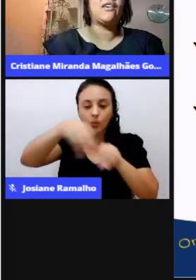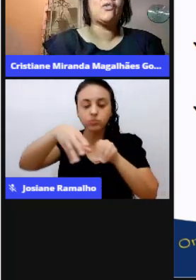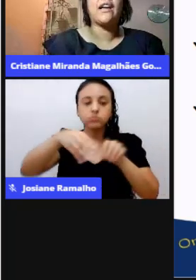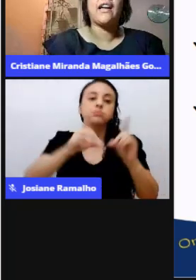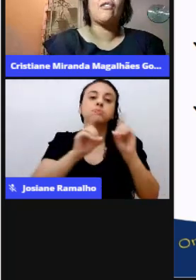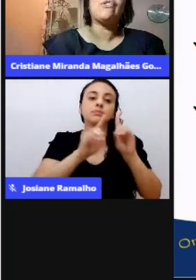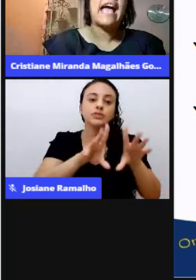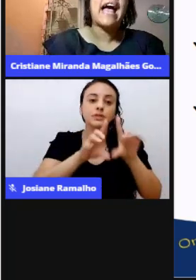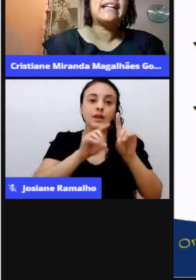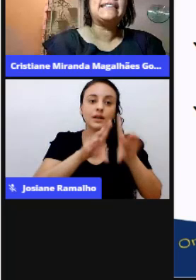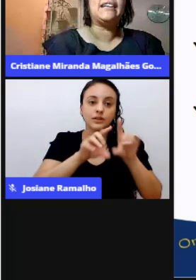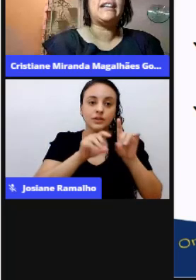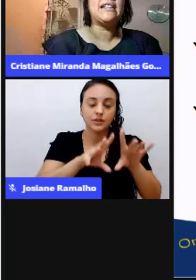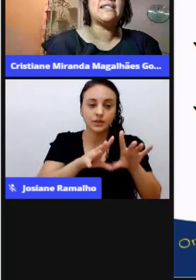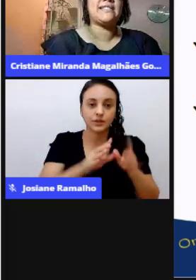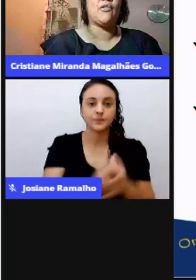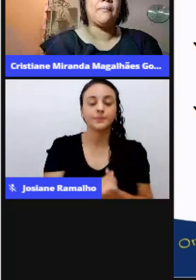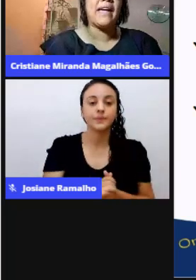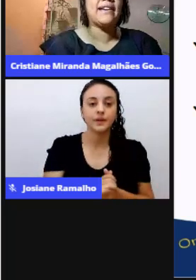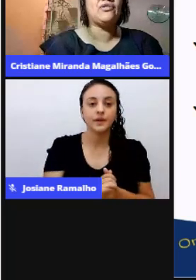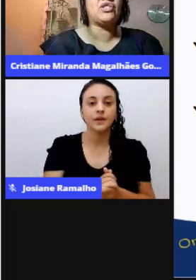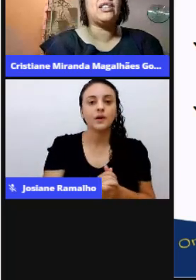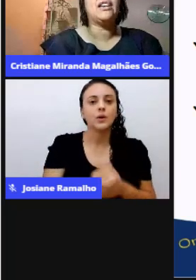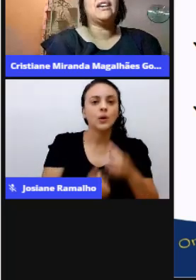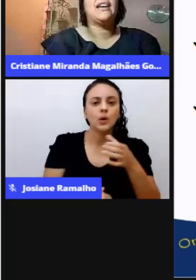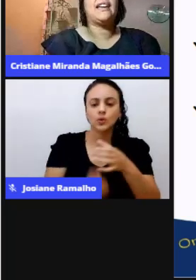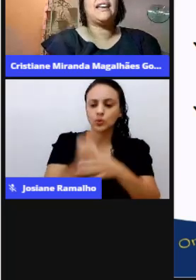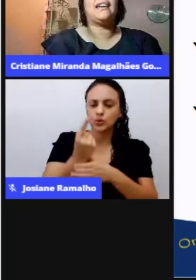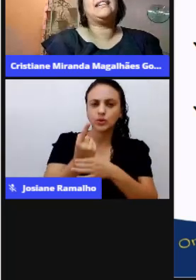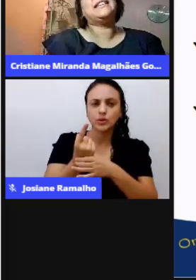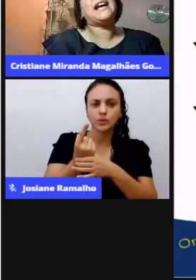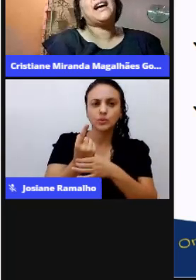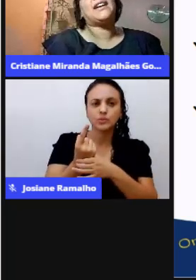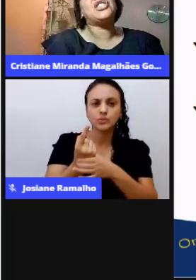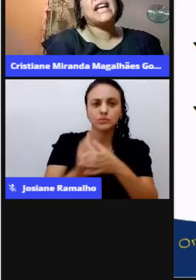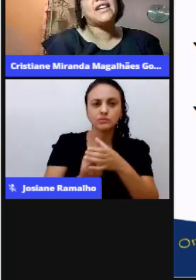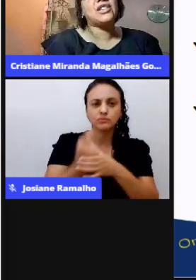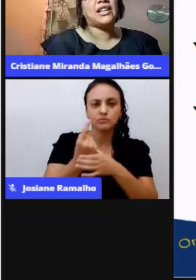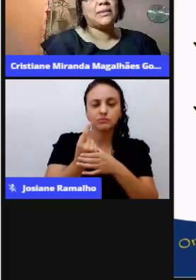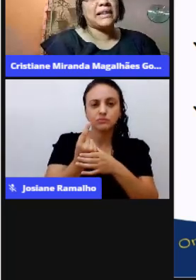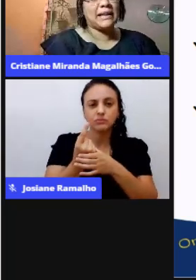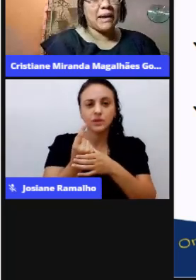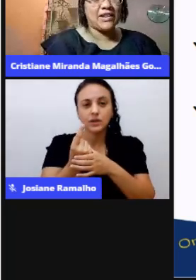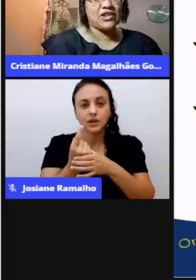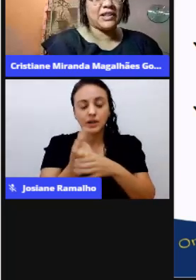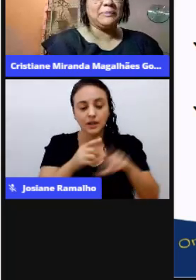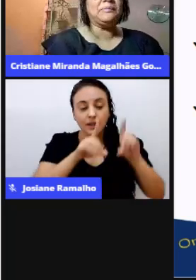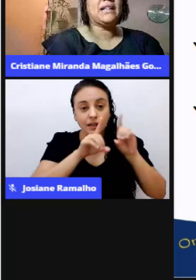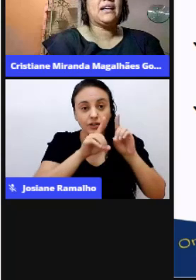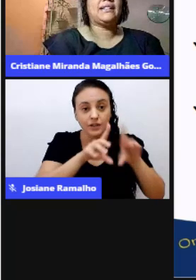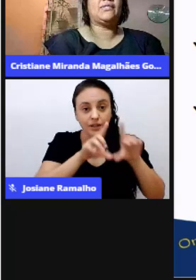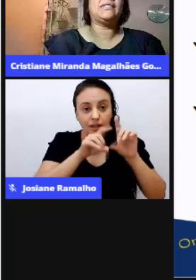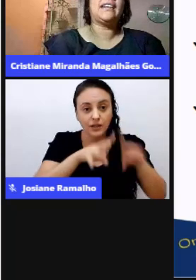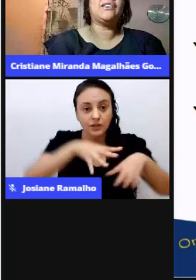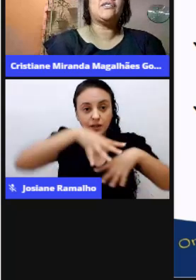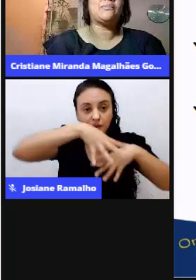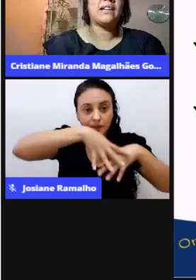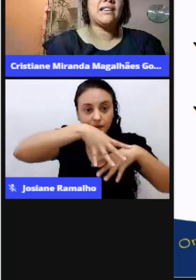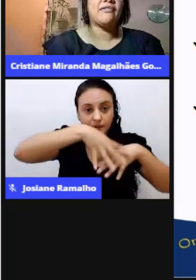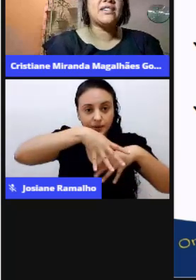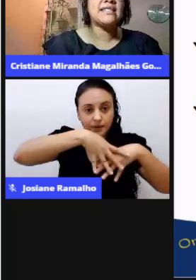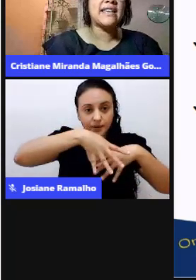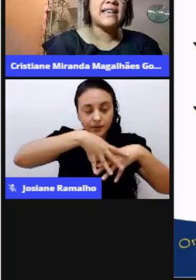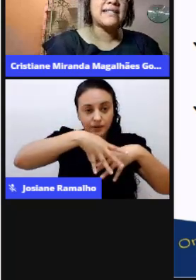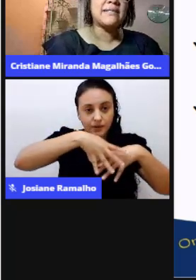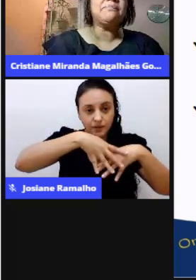foi cunhada inicialmente na didática da matemática. Então, ela é de uma